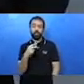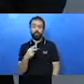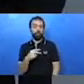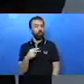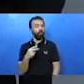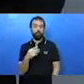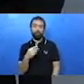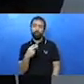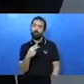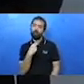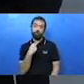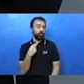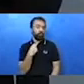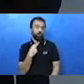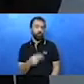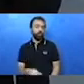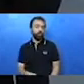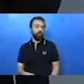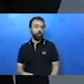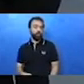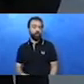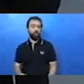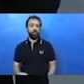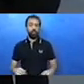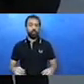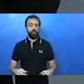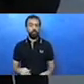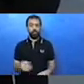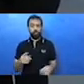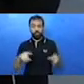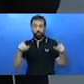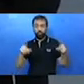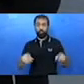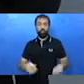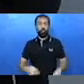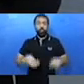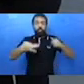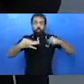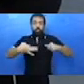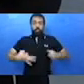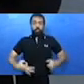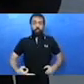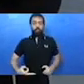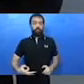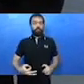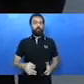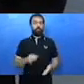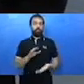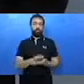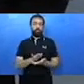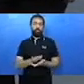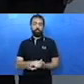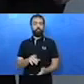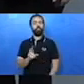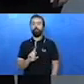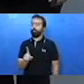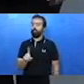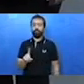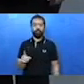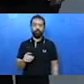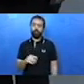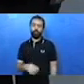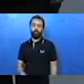ter respeito, postura e nada de bater palmas no final. Acabou o hino? Continue